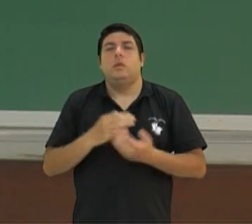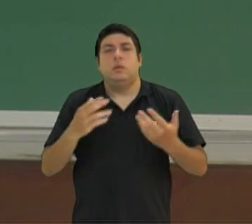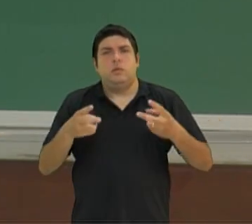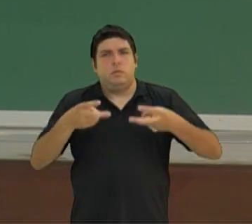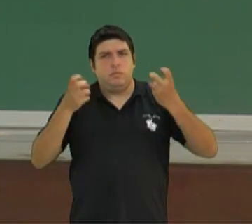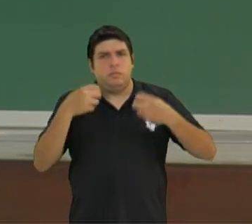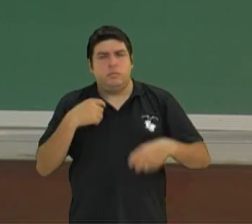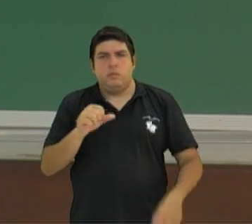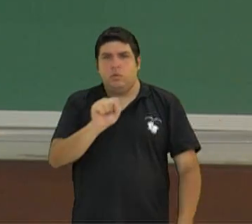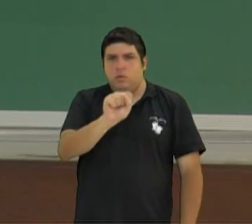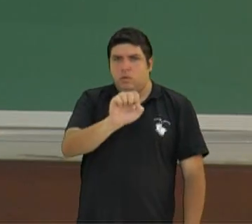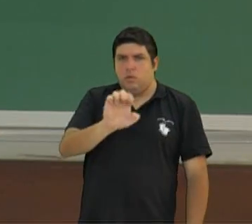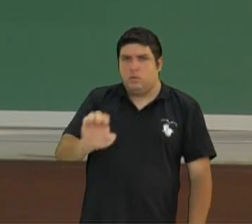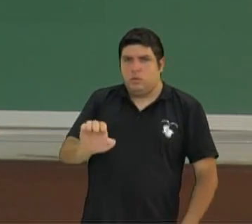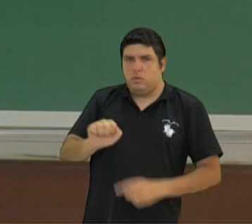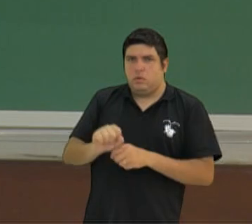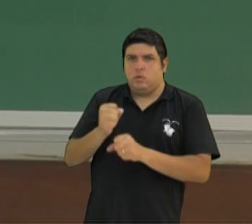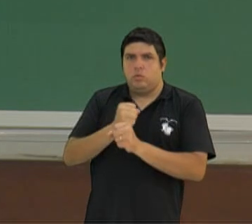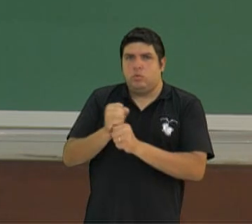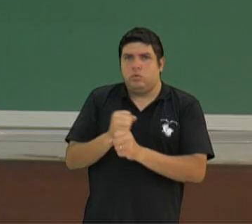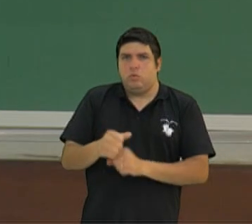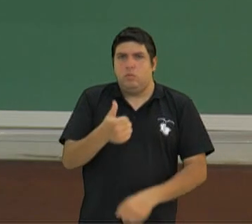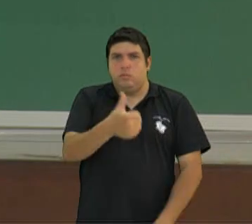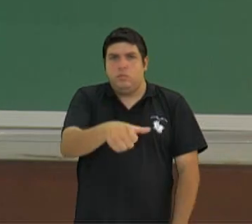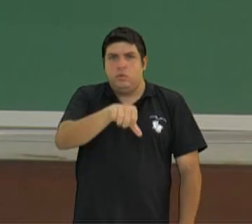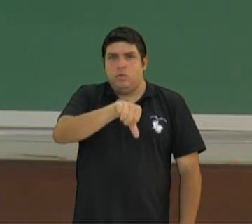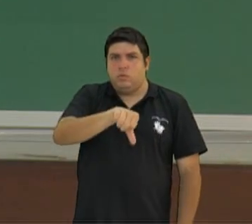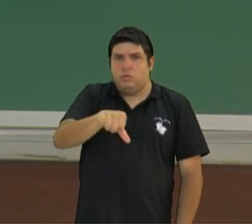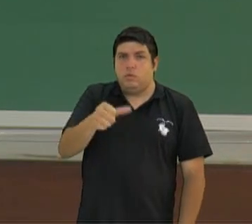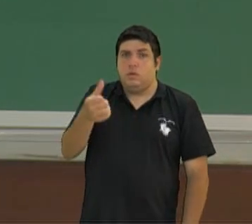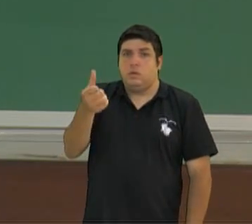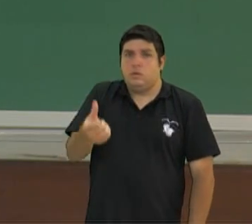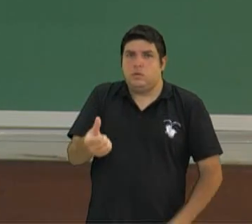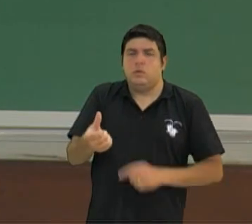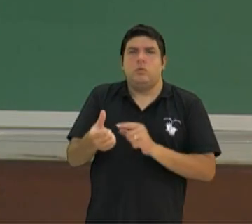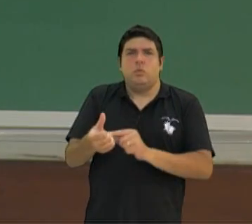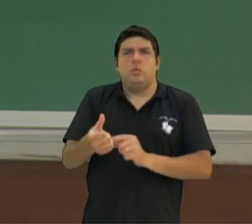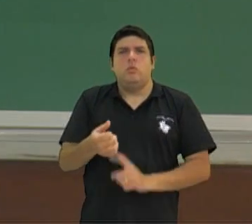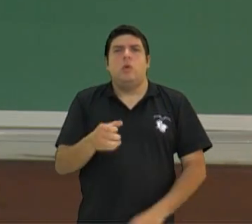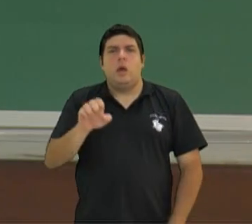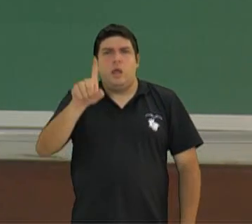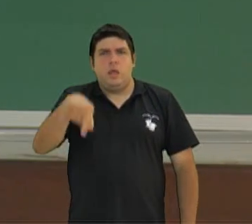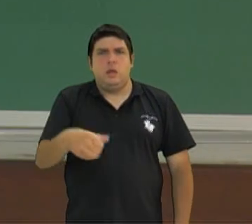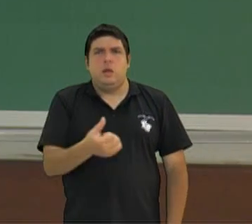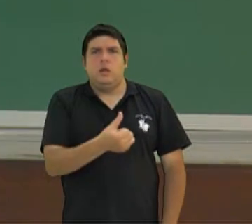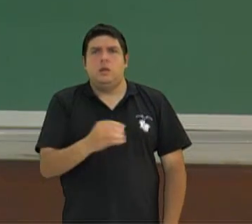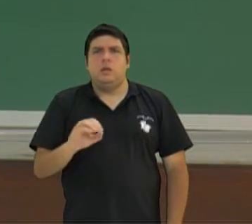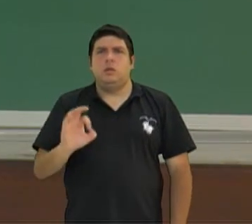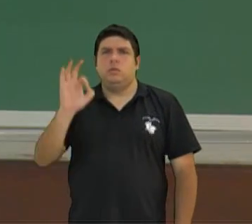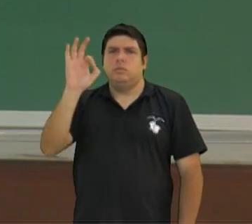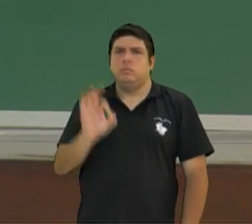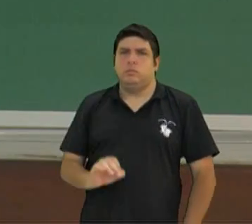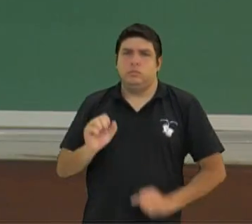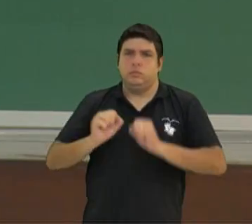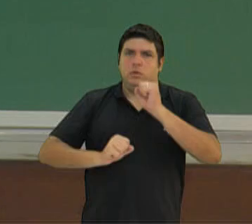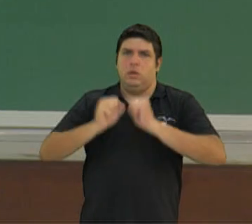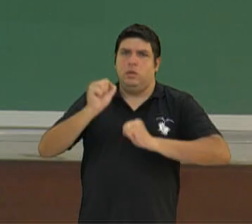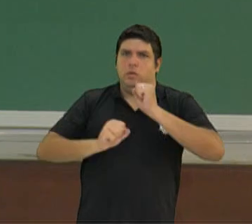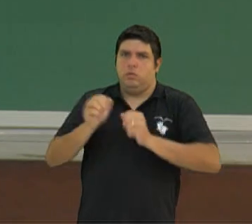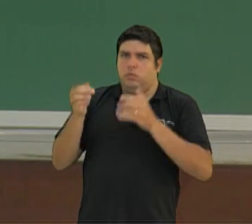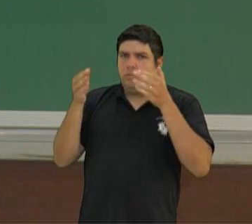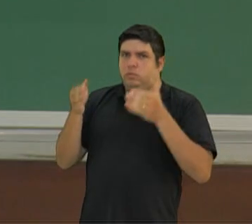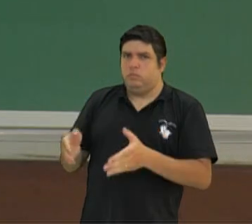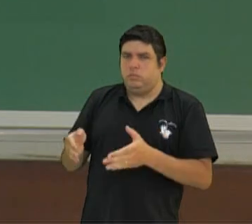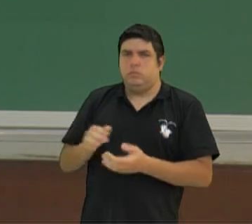Sudeste, lá em 1996, representava 60% da quantidade de indústria ali, das concentrações de